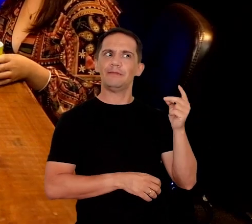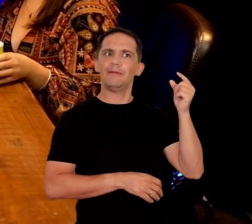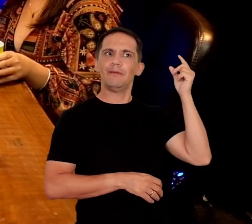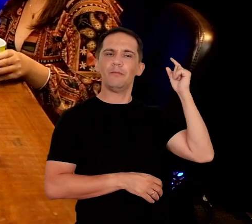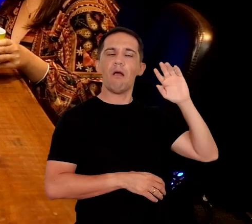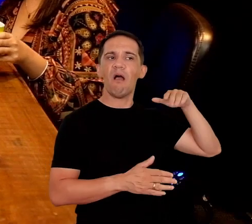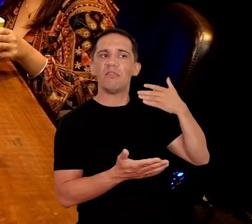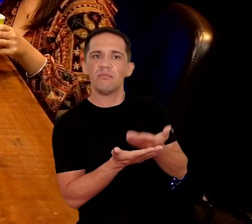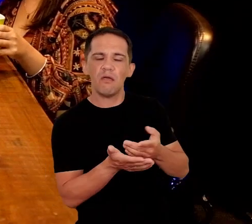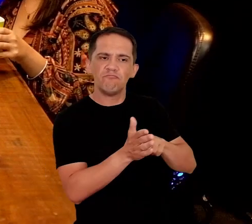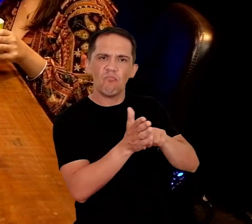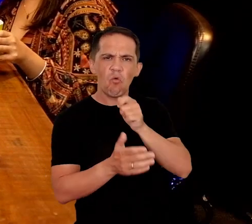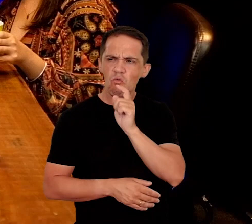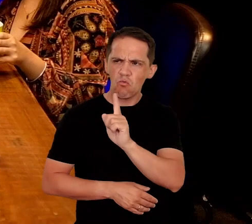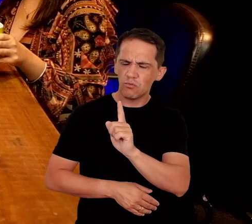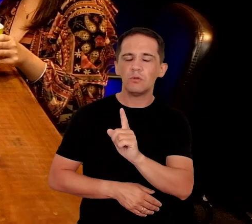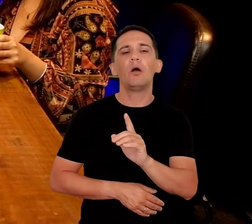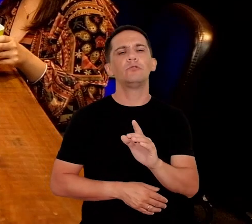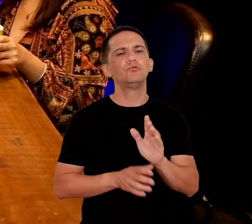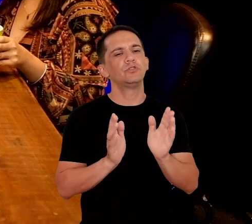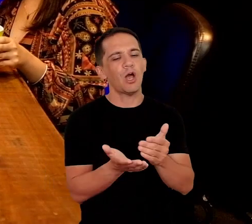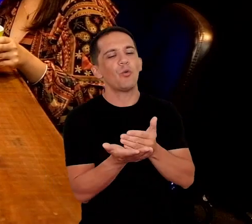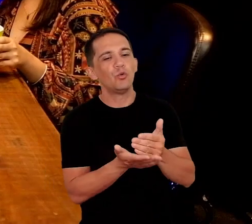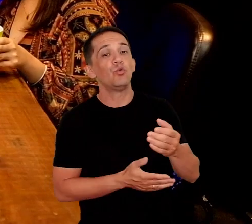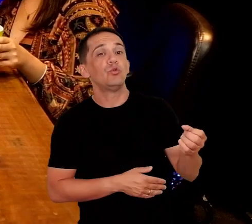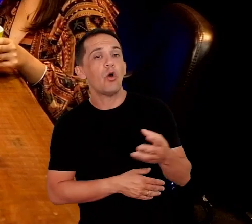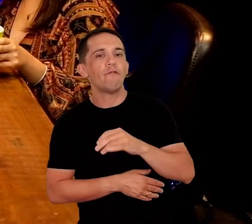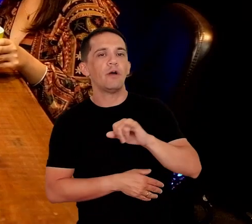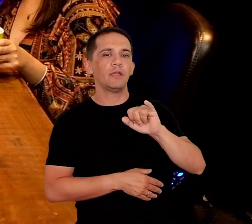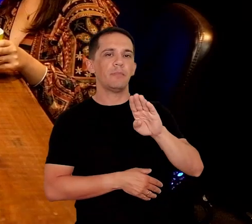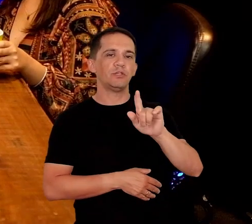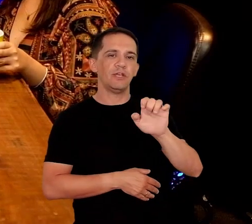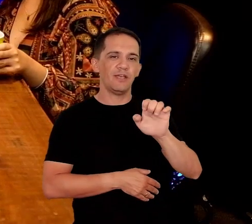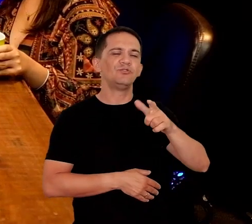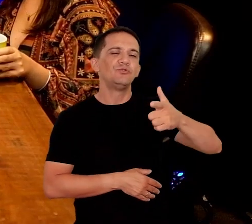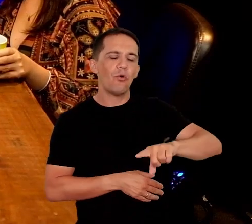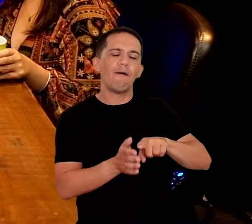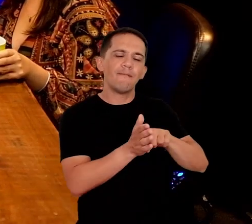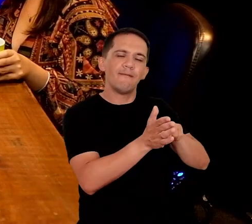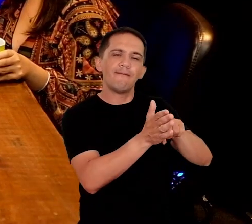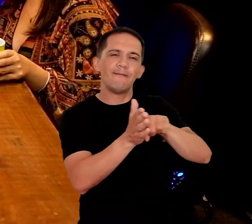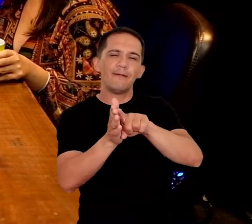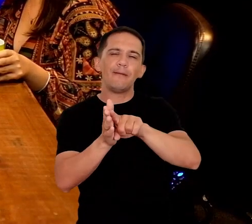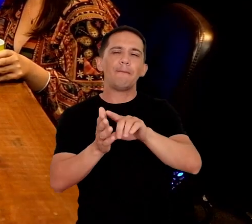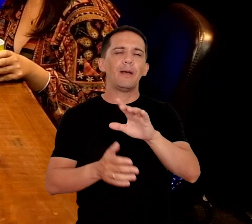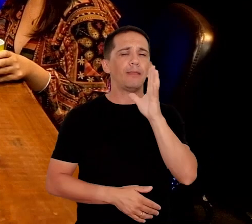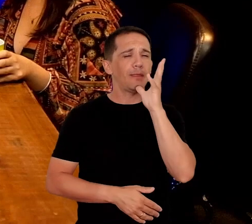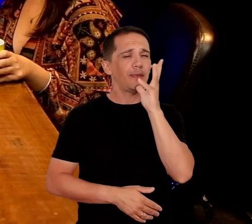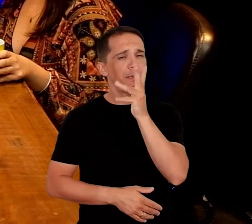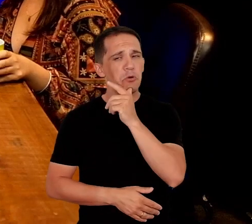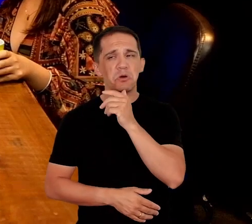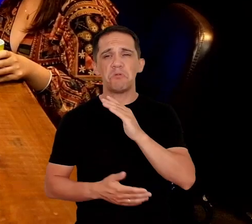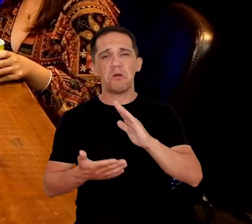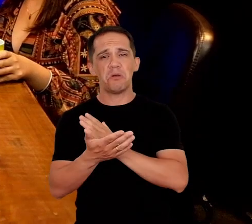nova até agora. Estão fazendo, né? Aparece na televisão, o pessoal não quer IBGE, atender. e Tá tal. dando um probleminha aí. Acho que vai demorar mais essa contagem. Mas, segundo a